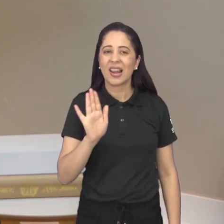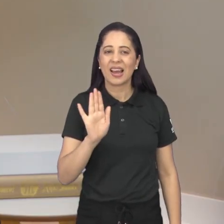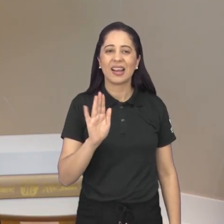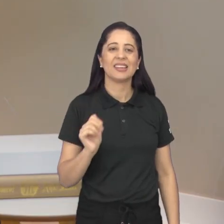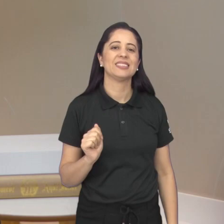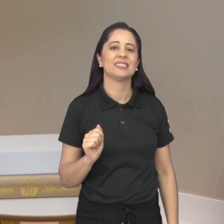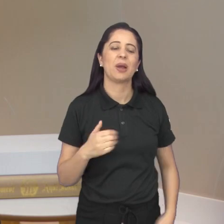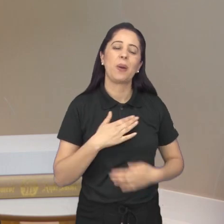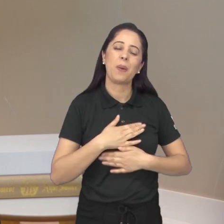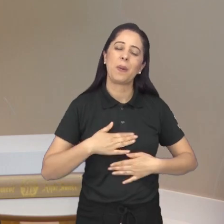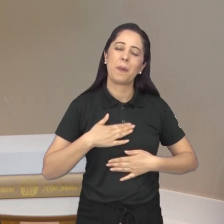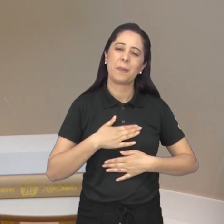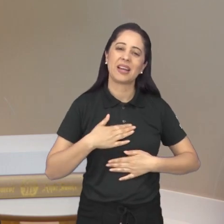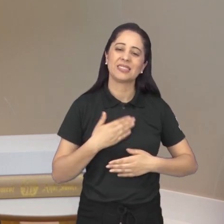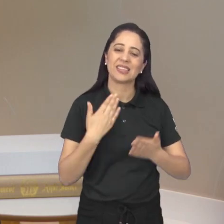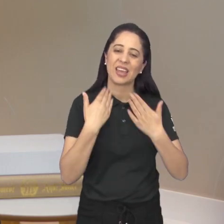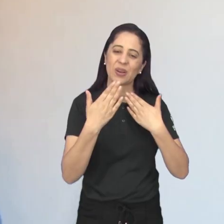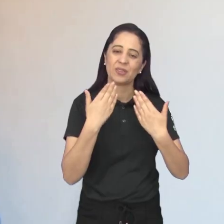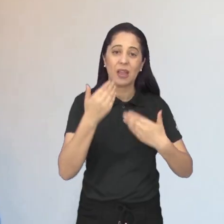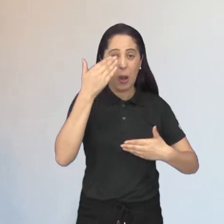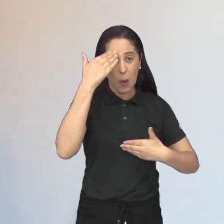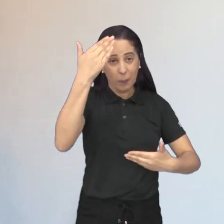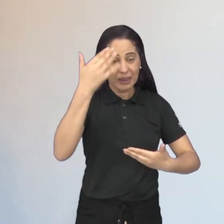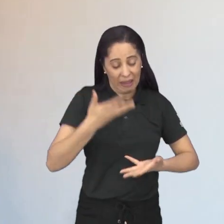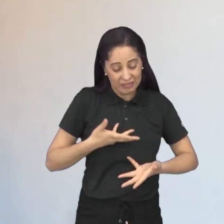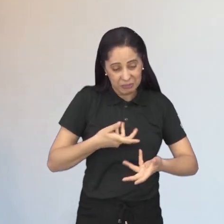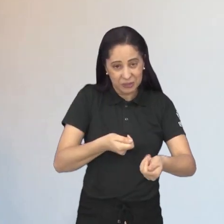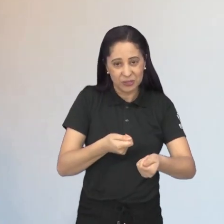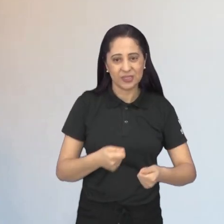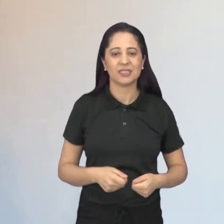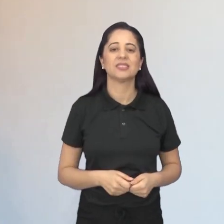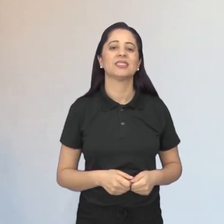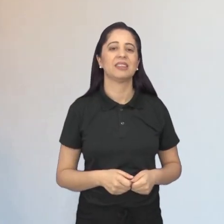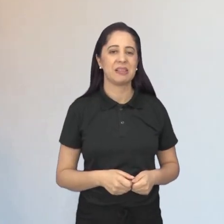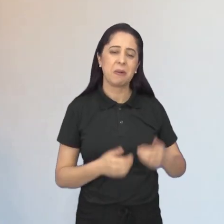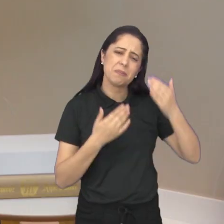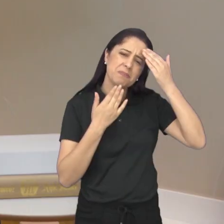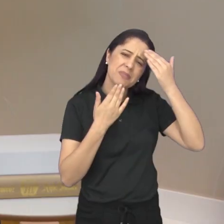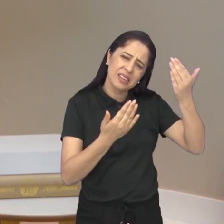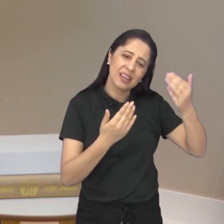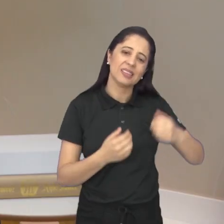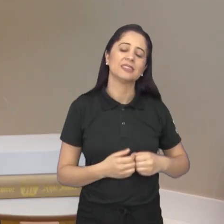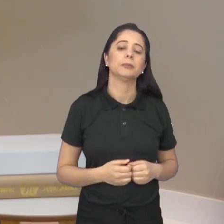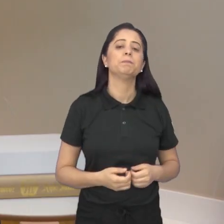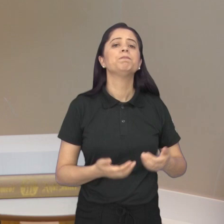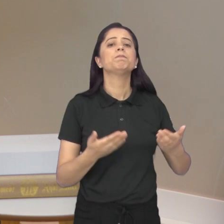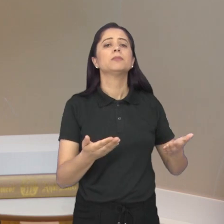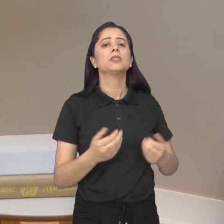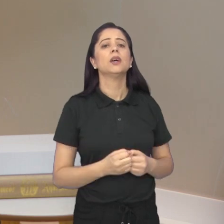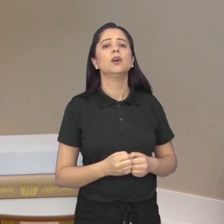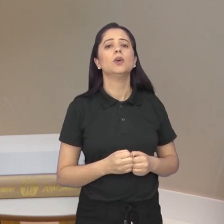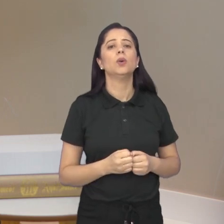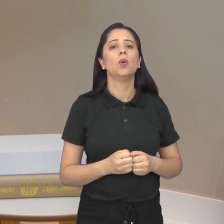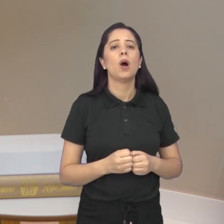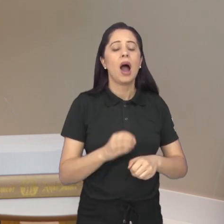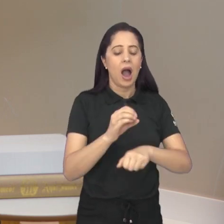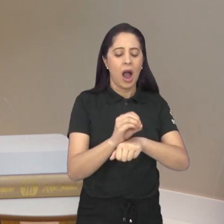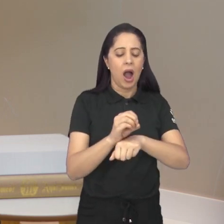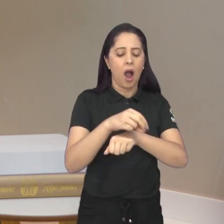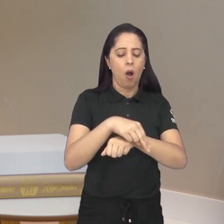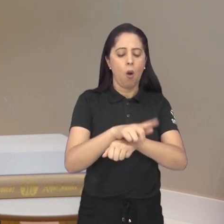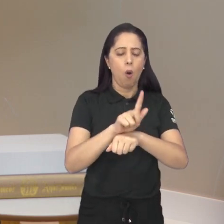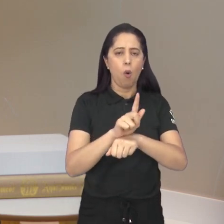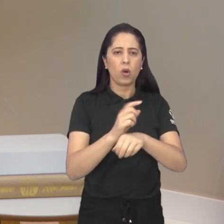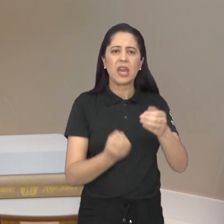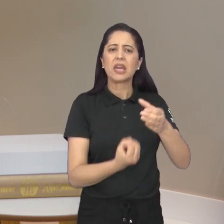Olá, Gisele. Um enorme prazer estar aqui com vocês. Muito obrigada pelo convite. Nós que agradecemos. Luciana, há quanto tempo existe